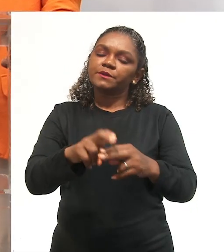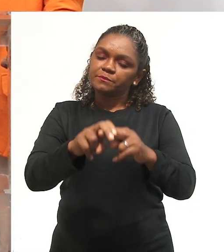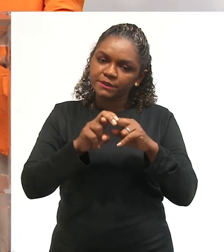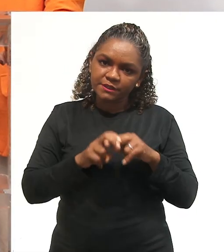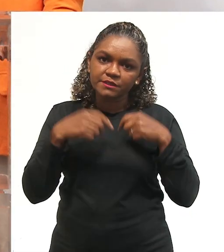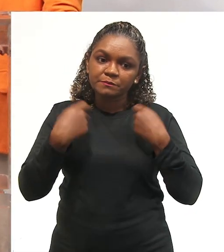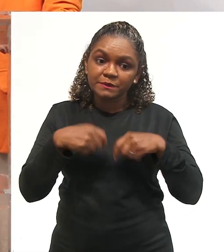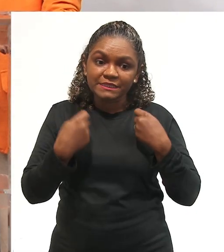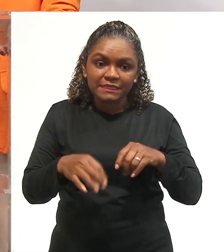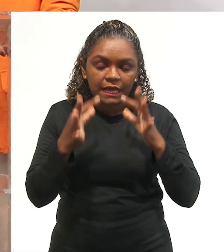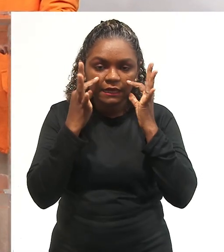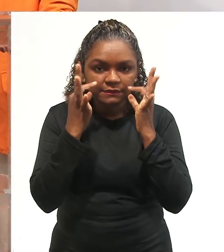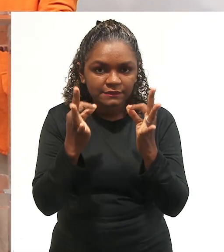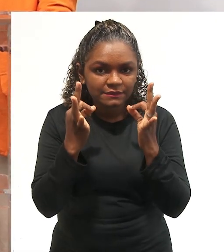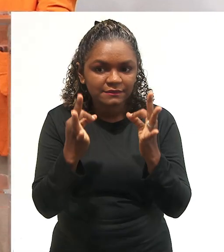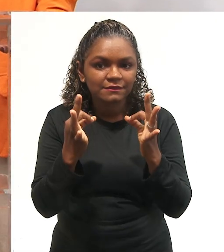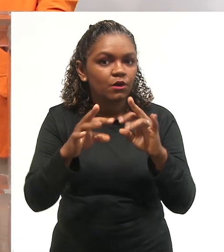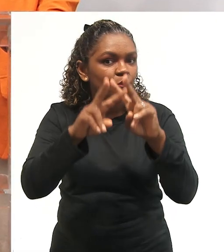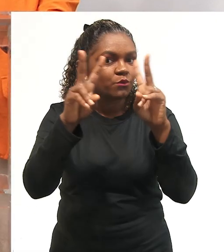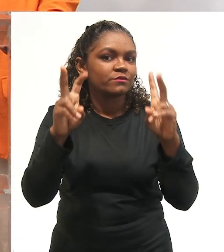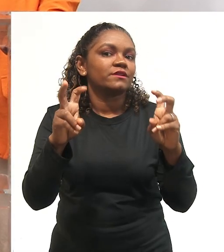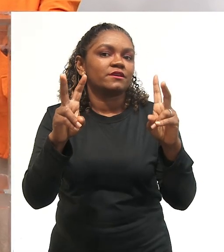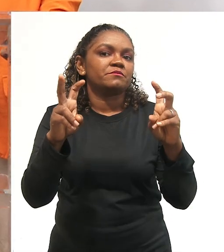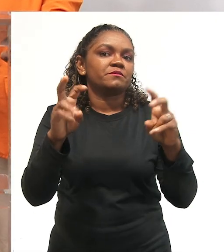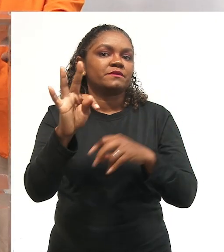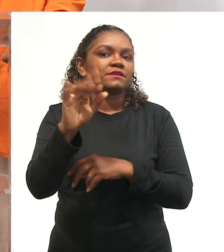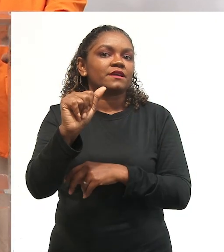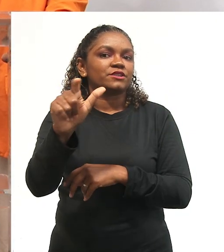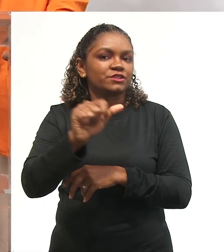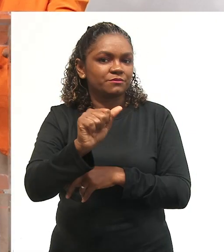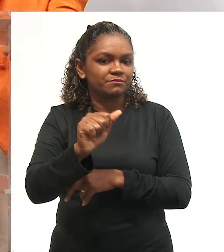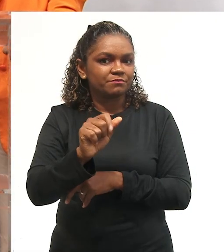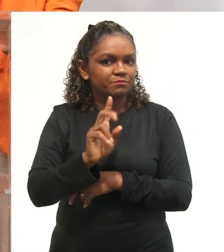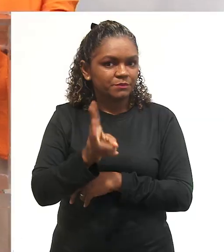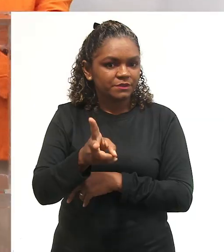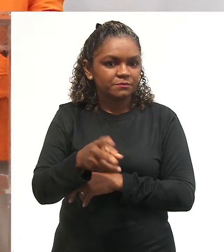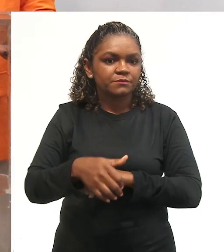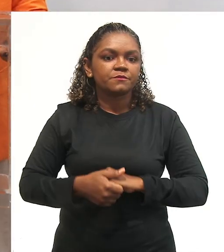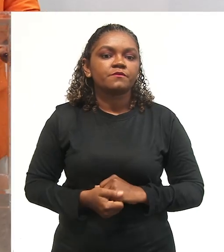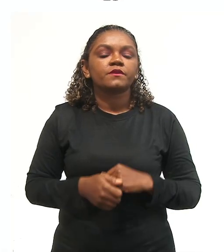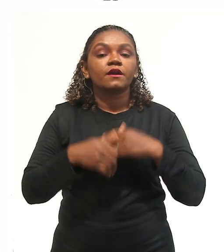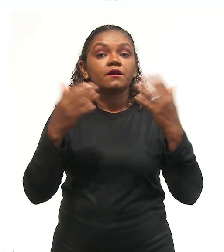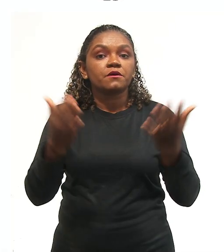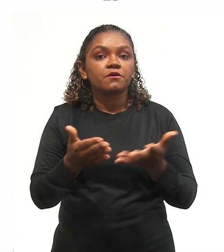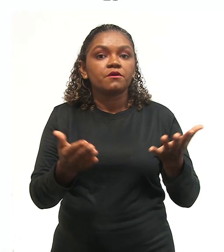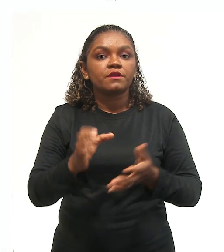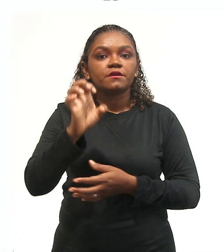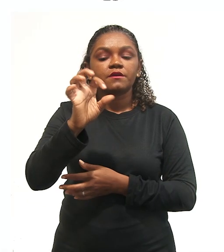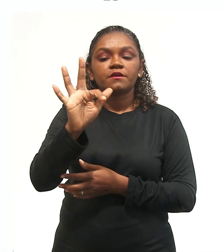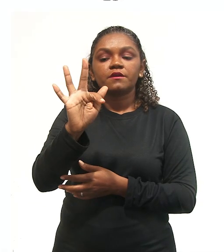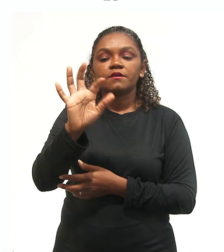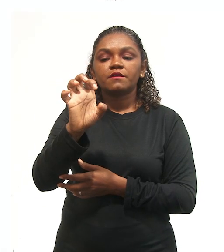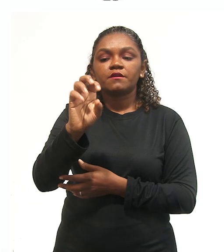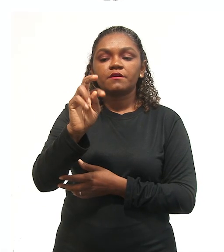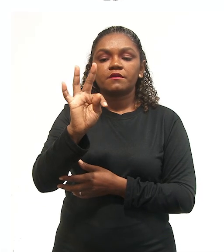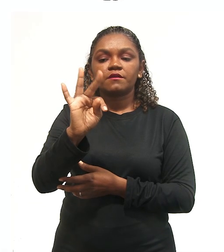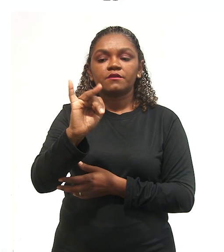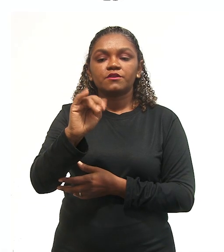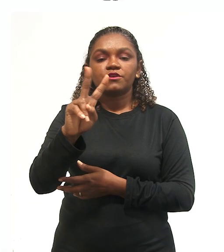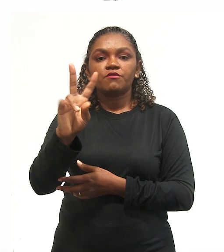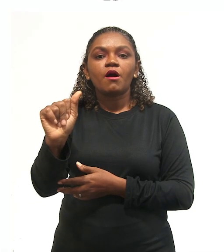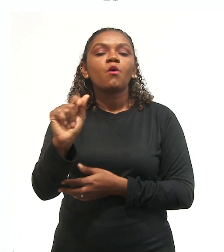empréstimo bancário. Então, a gente tem que ficar bem atenta quando se fala de taxa nominal. Vamos para a taxa